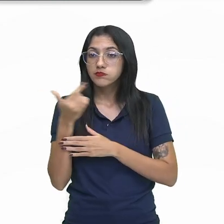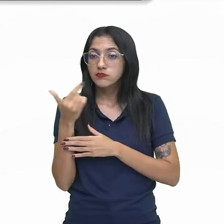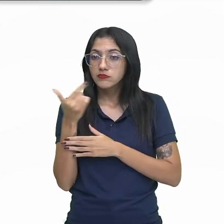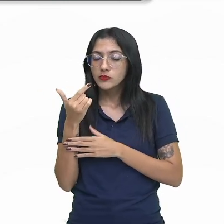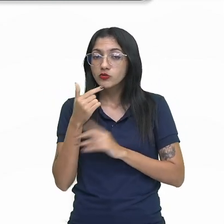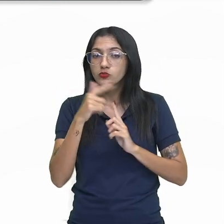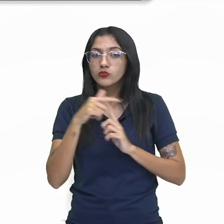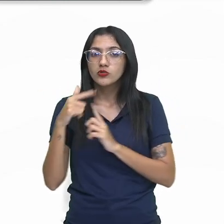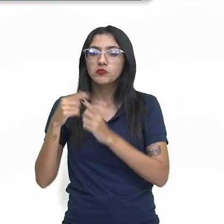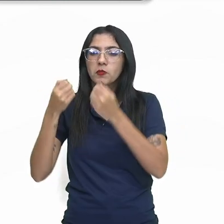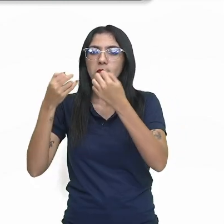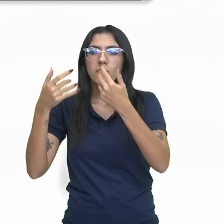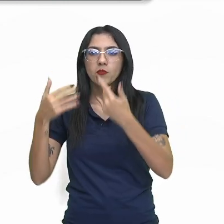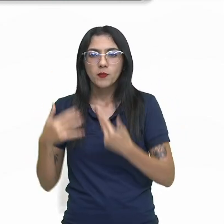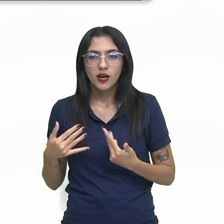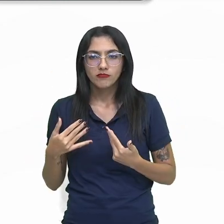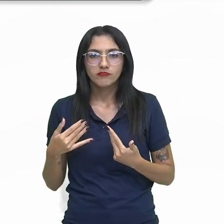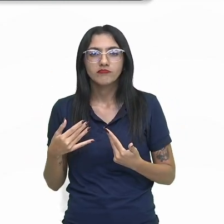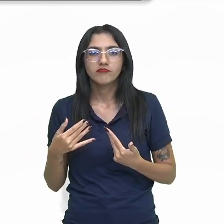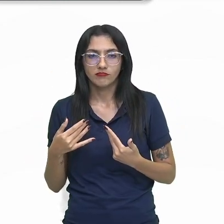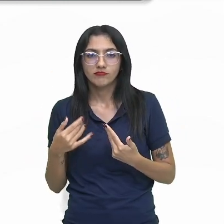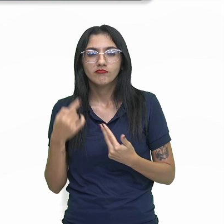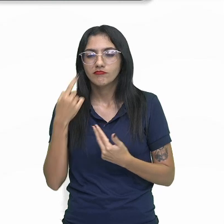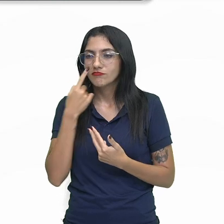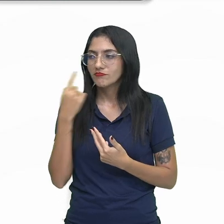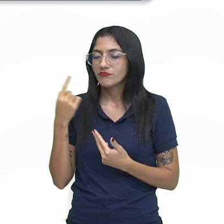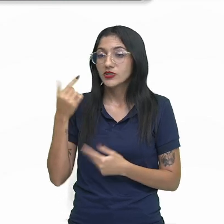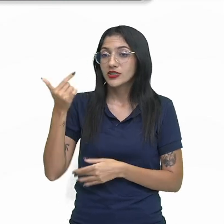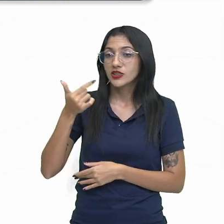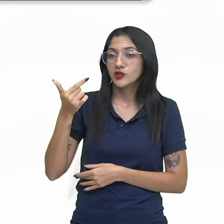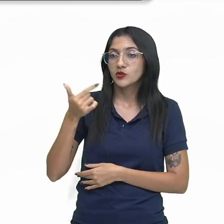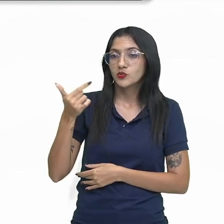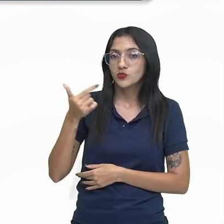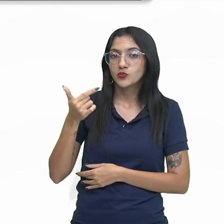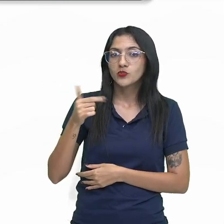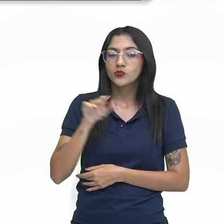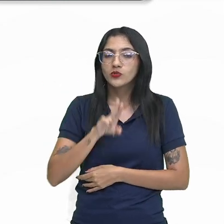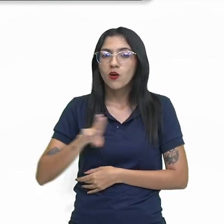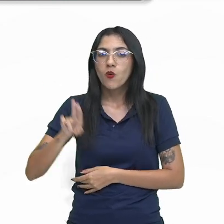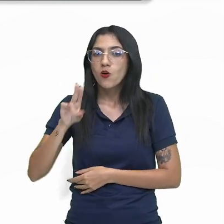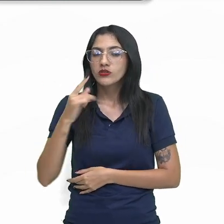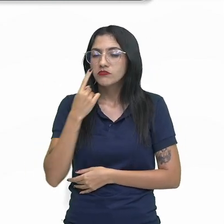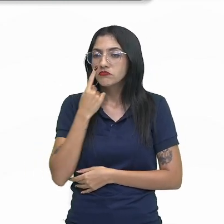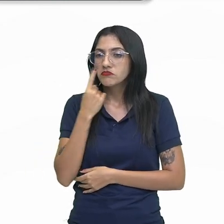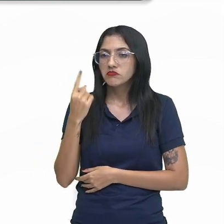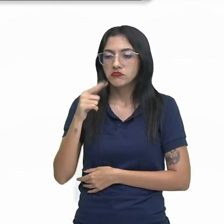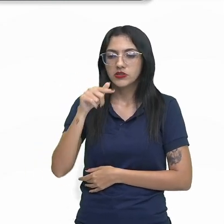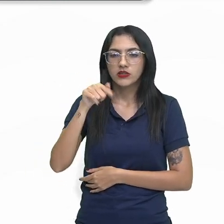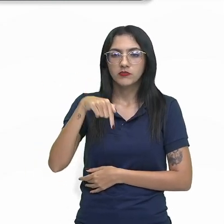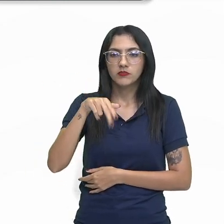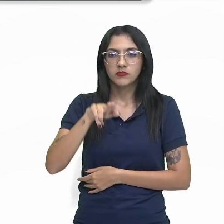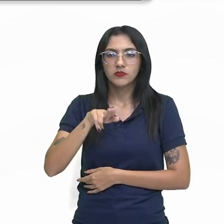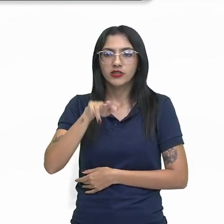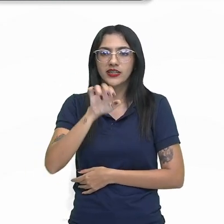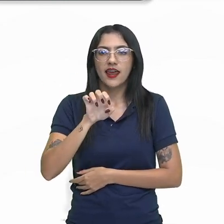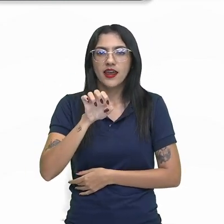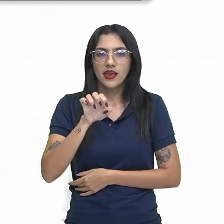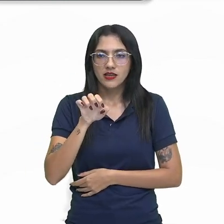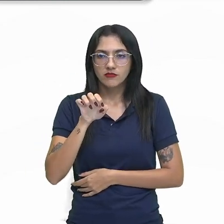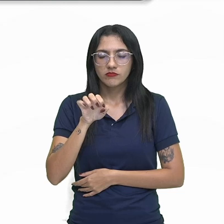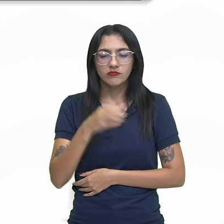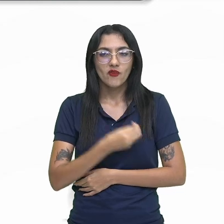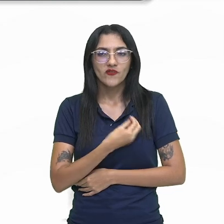ponto. Mas nesse caso aí, está intercalado, né? Que mora em São Paulo, está separado por